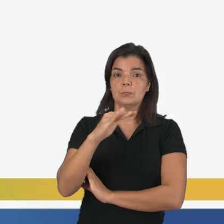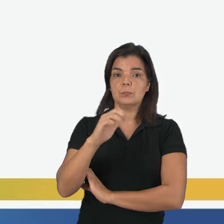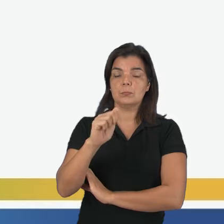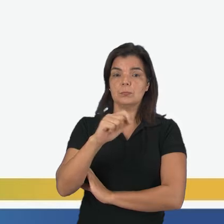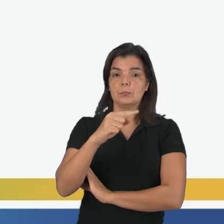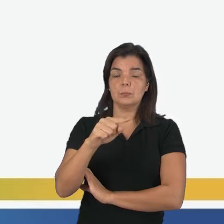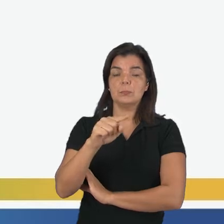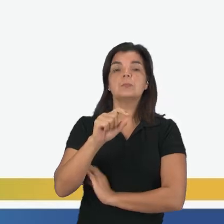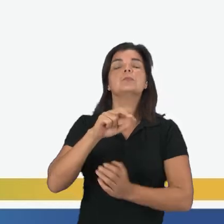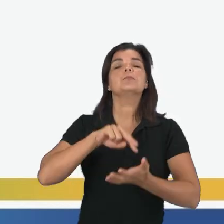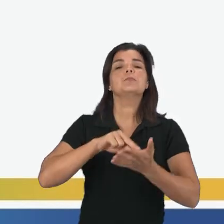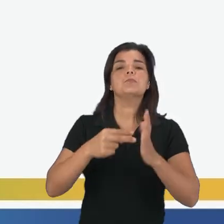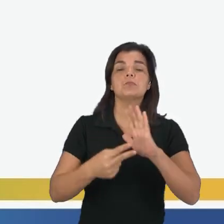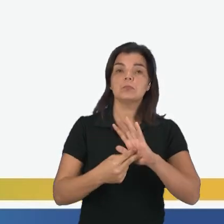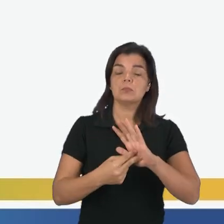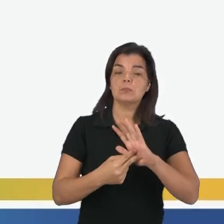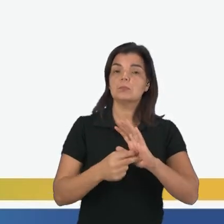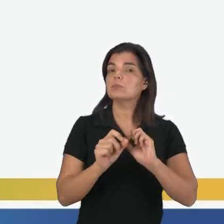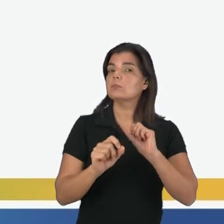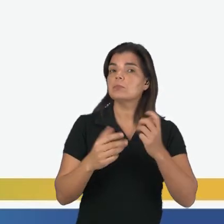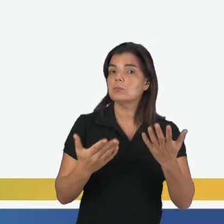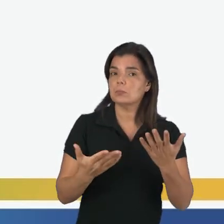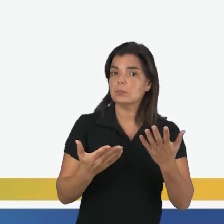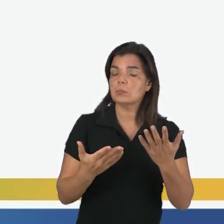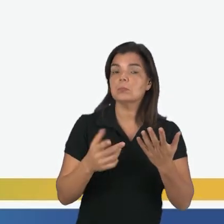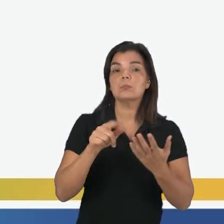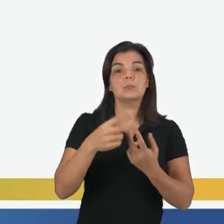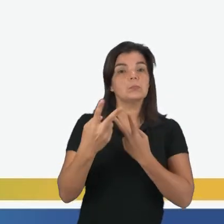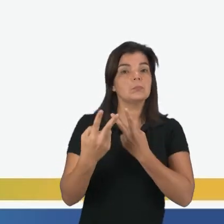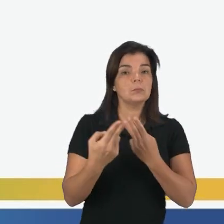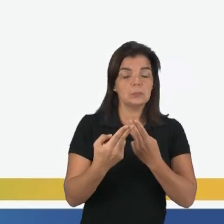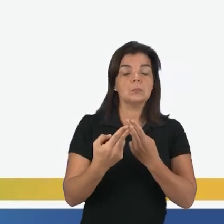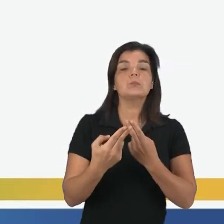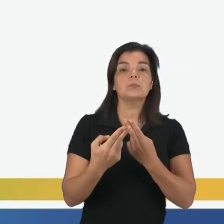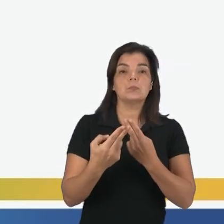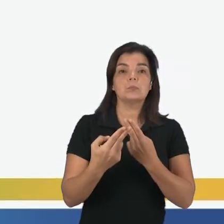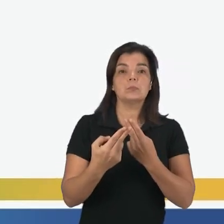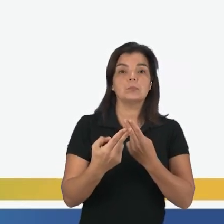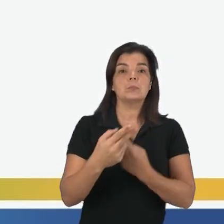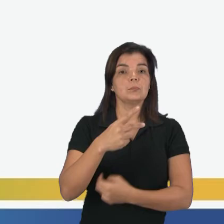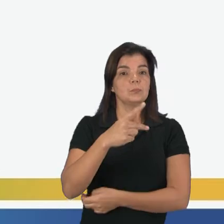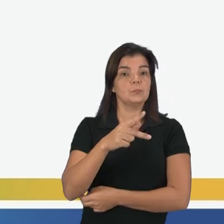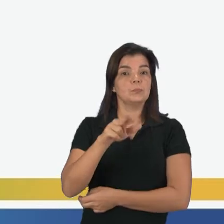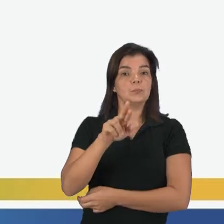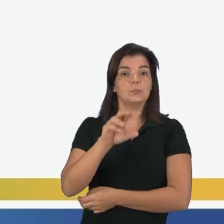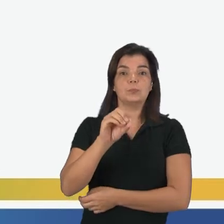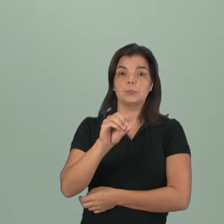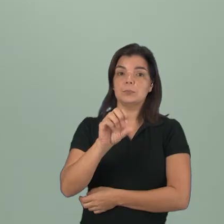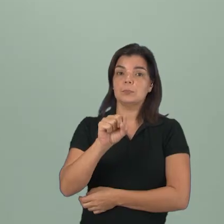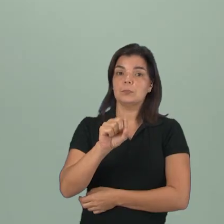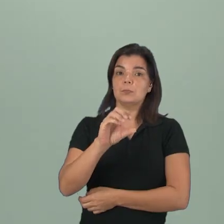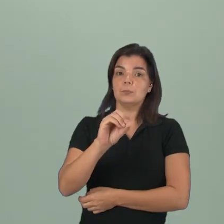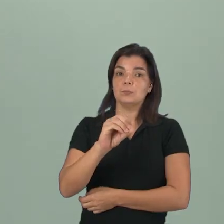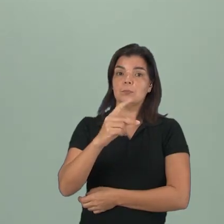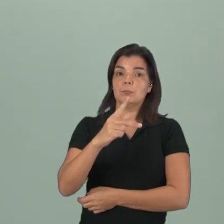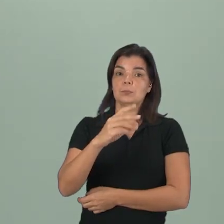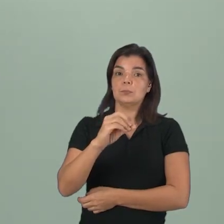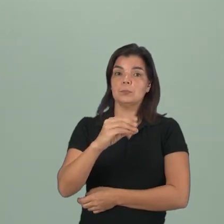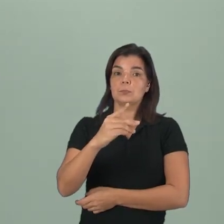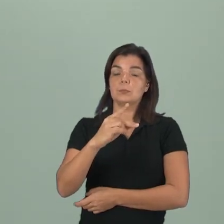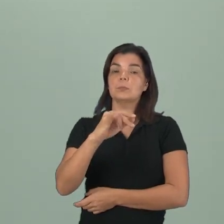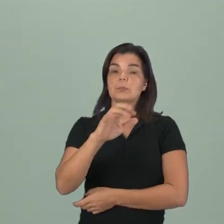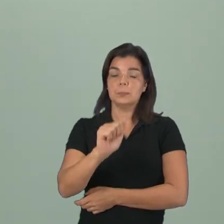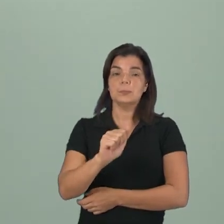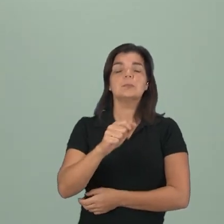Personificação. Gente, personificação é a mesma chamada prosopopeia. Vocês estudam desde que